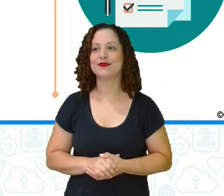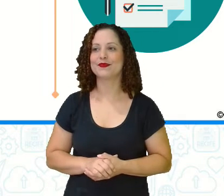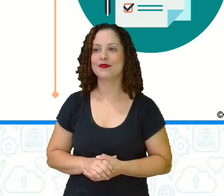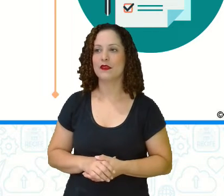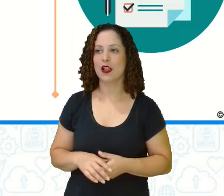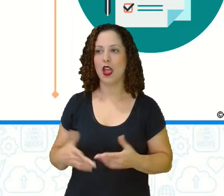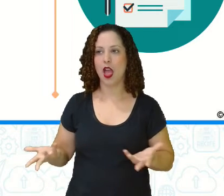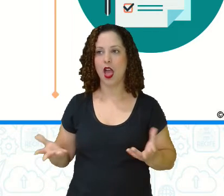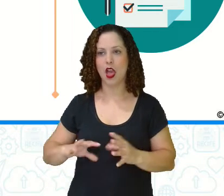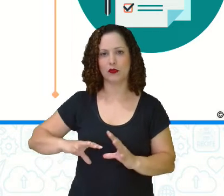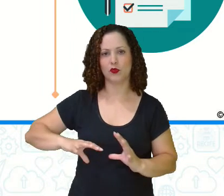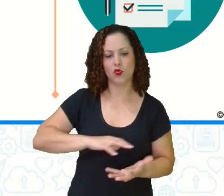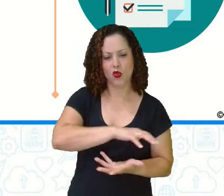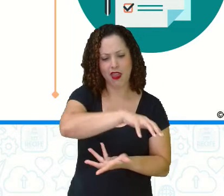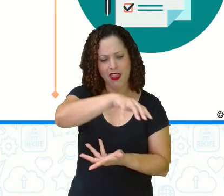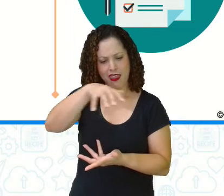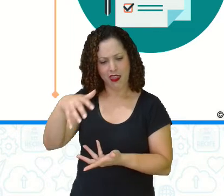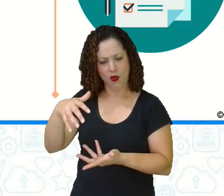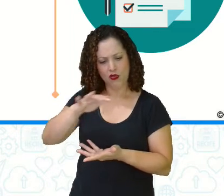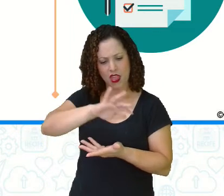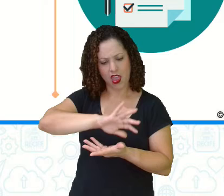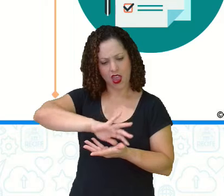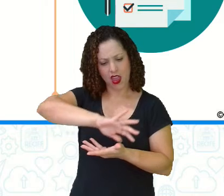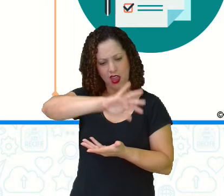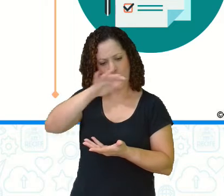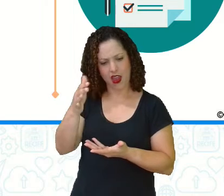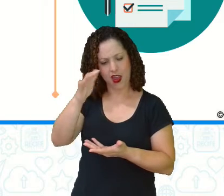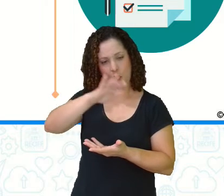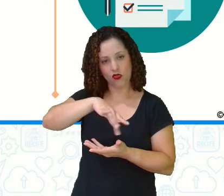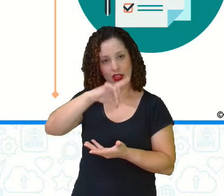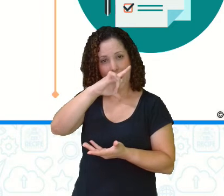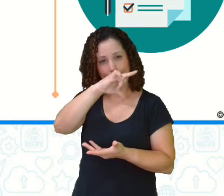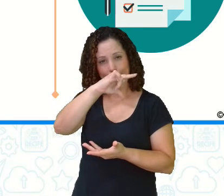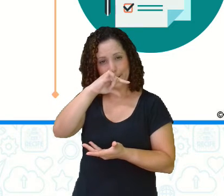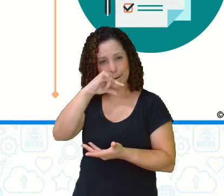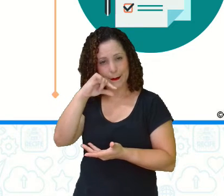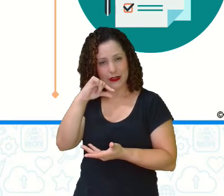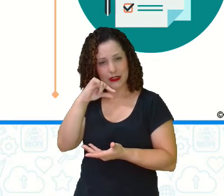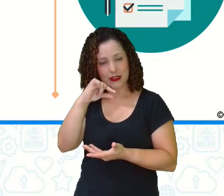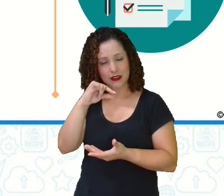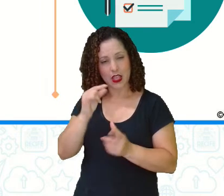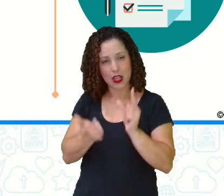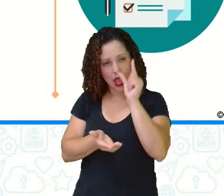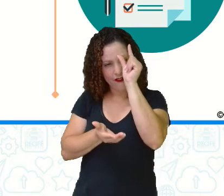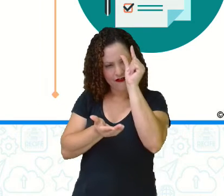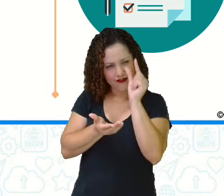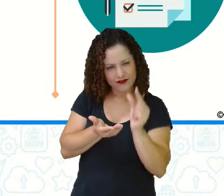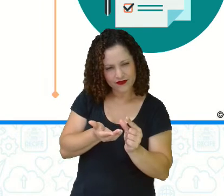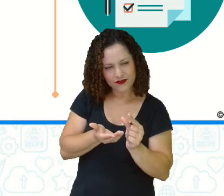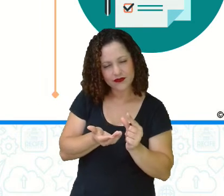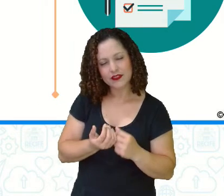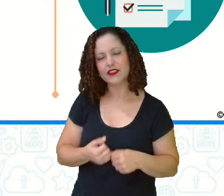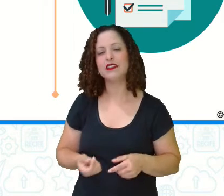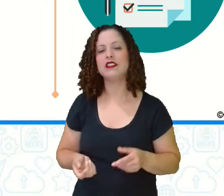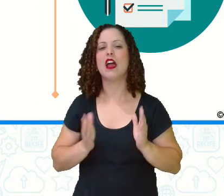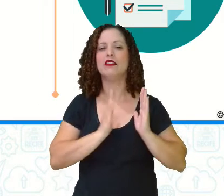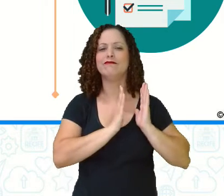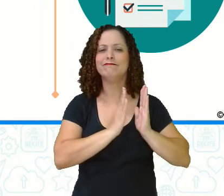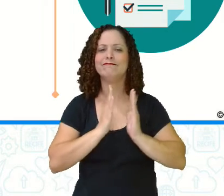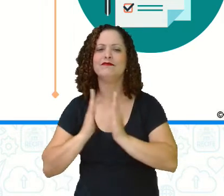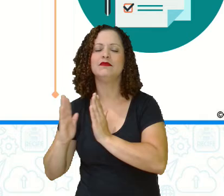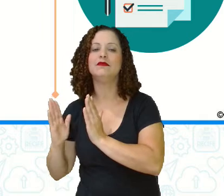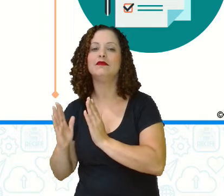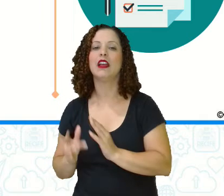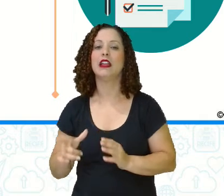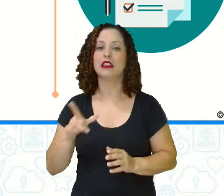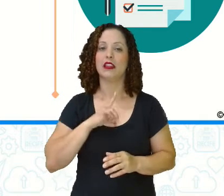a menor camada em espessura do planeta Terra. Ela é dividida nas porções continentais, oceânicas e possui um